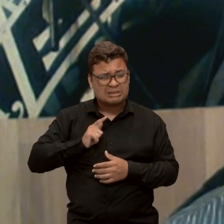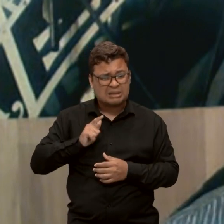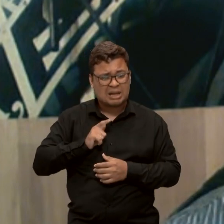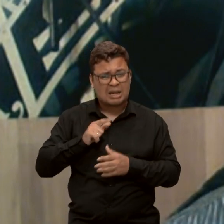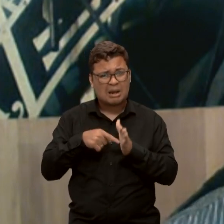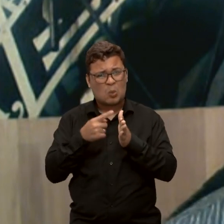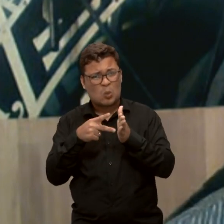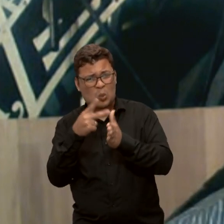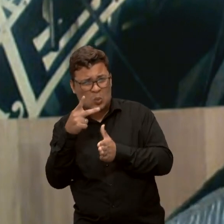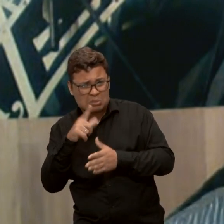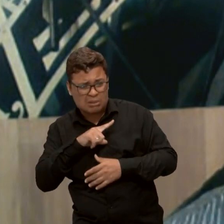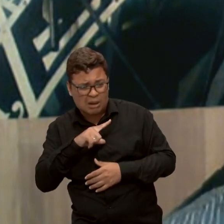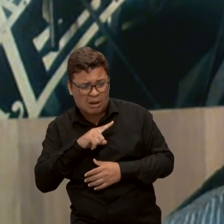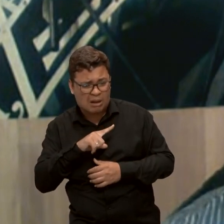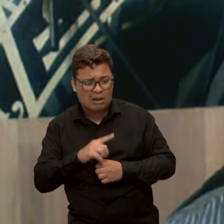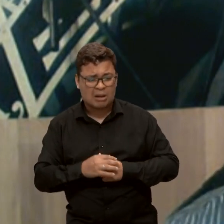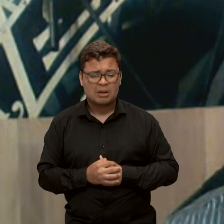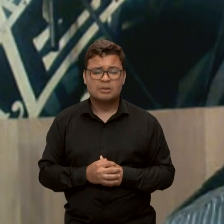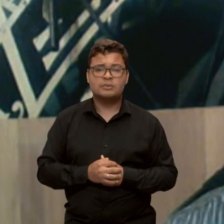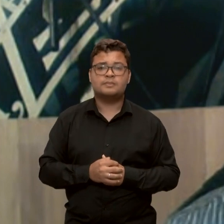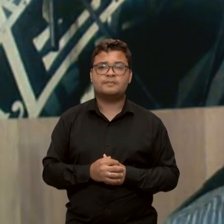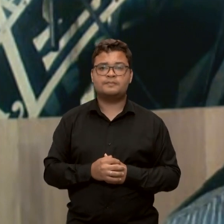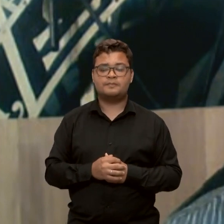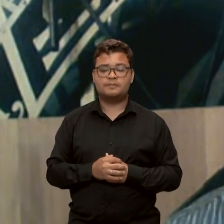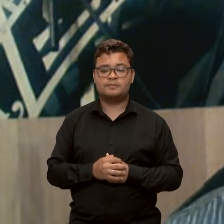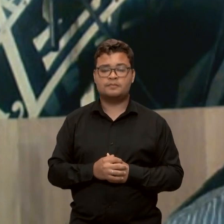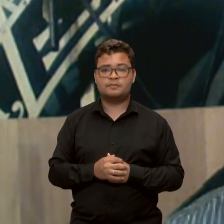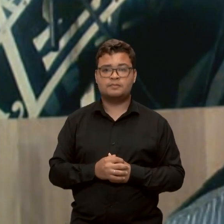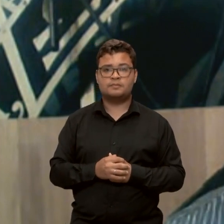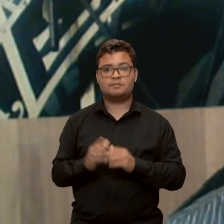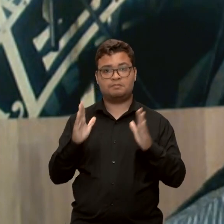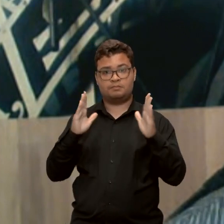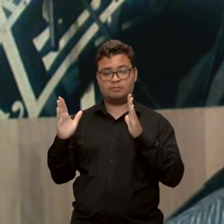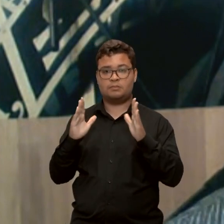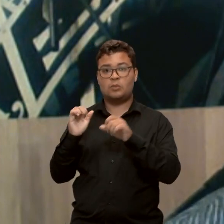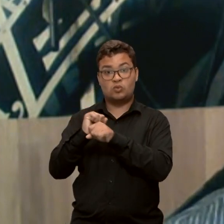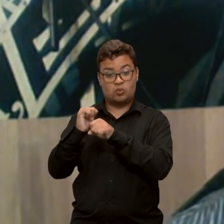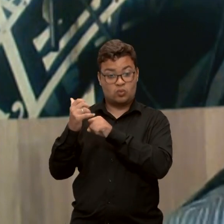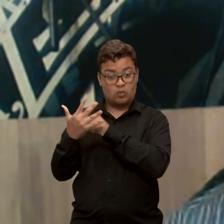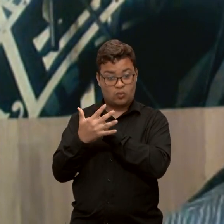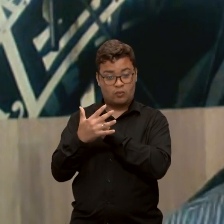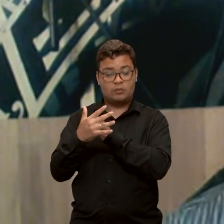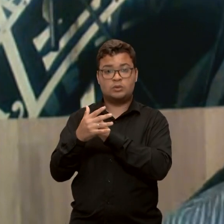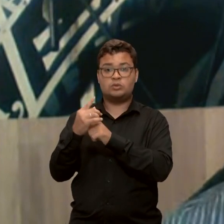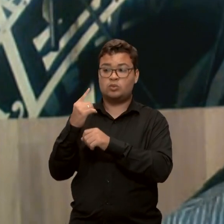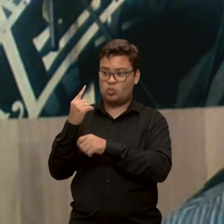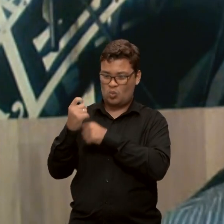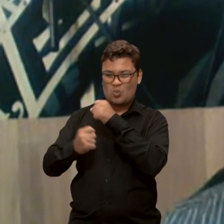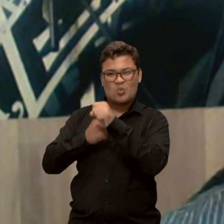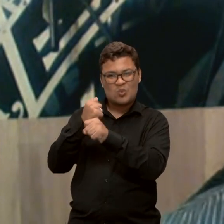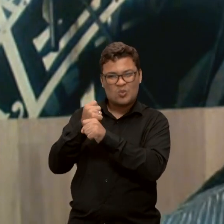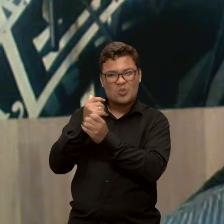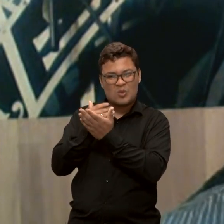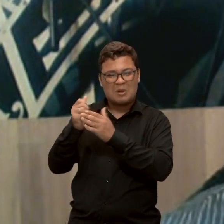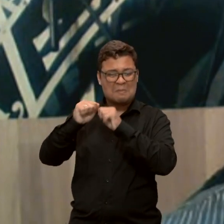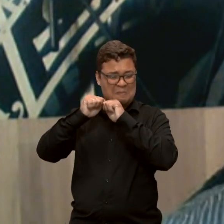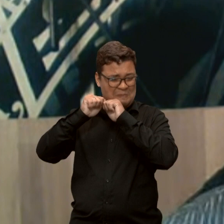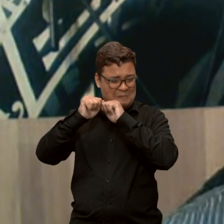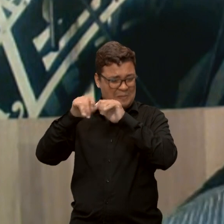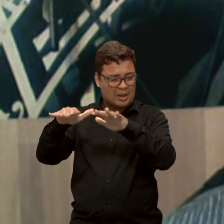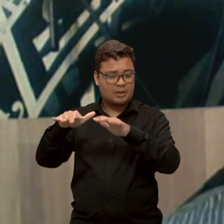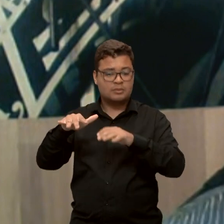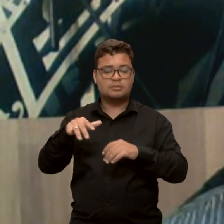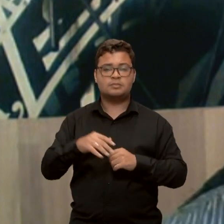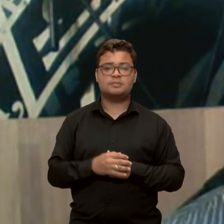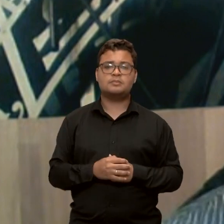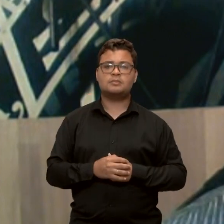que adoeceram. Será que tem gente que adoeceu mais de uma vez no período de predomínio daquele sorotipo, do dengue 1? Ou seja,